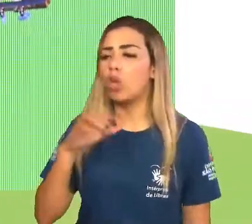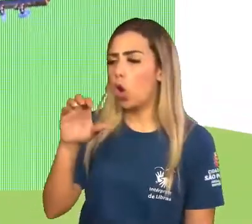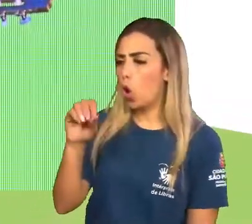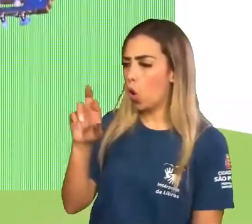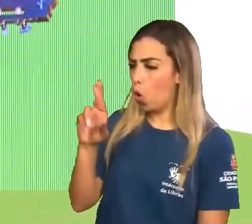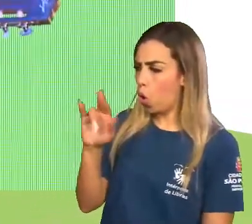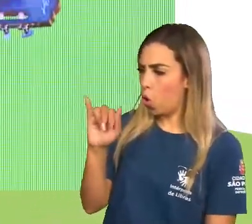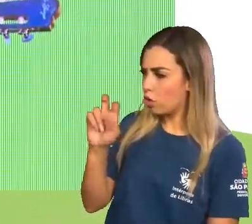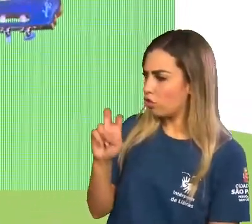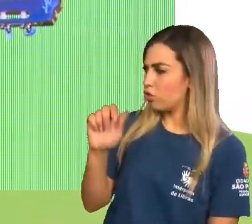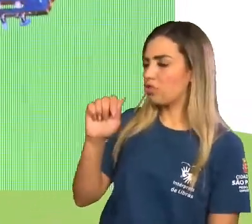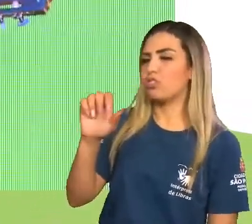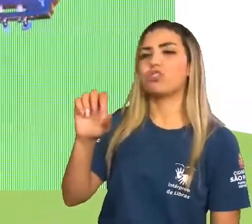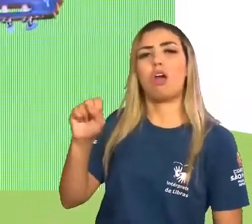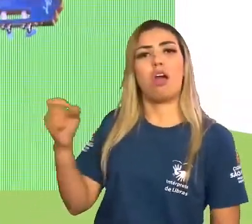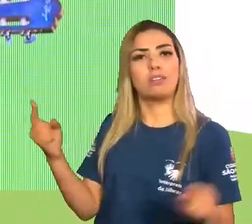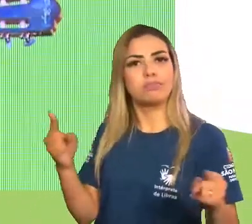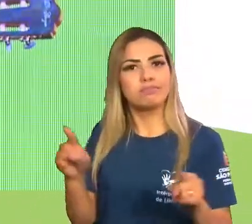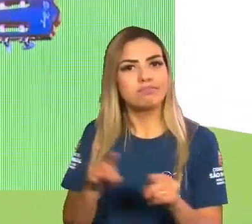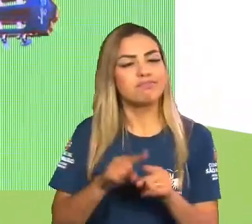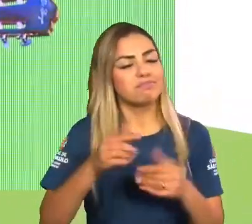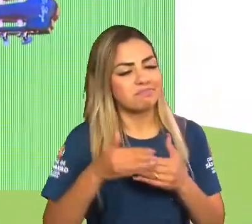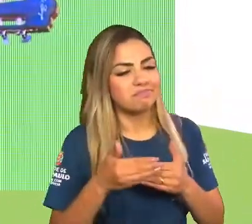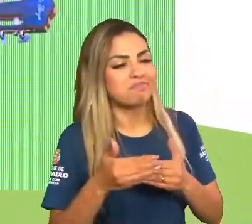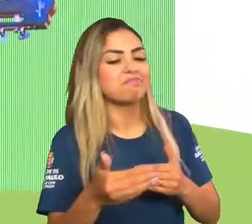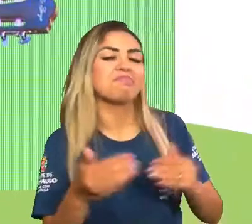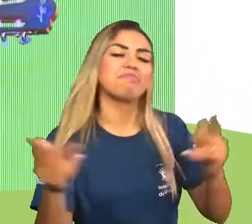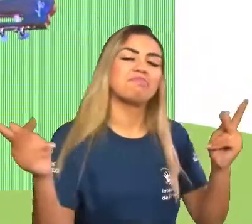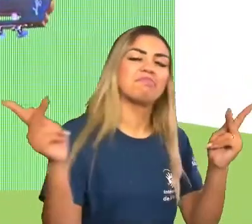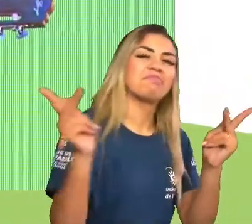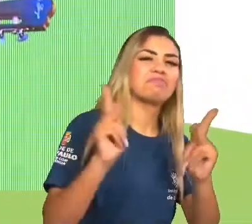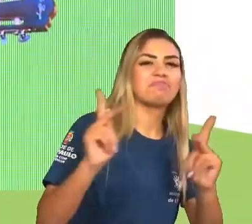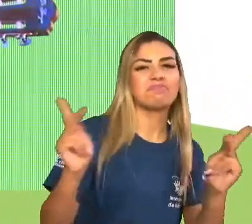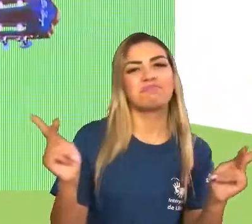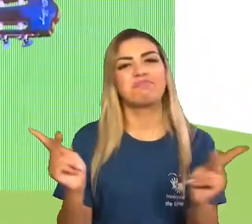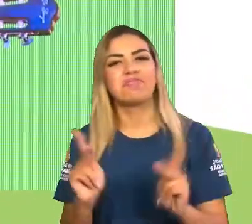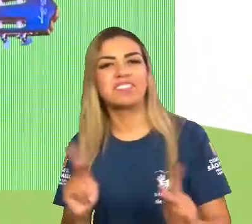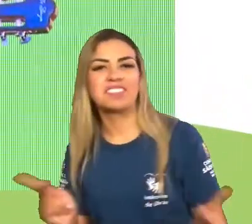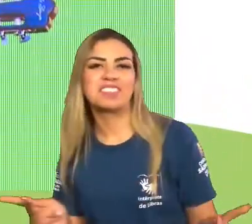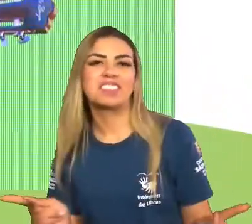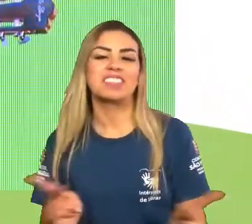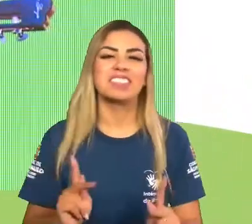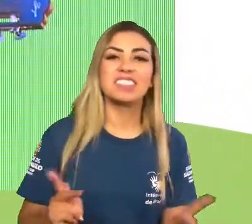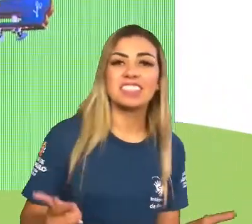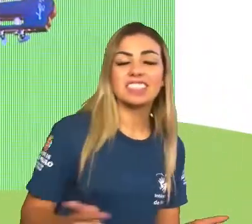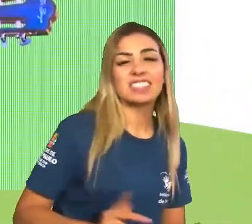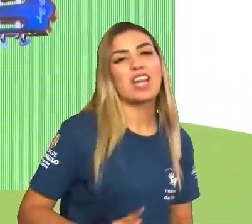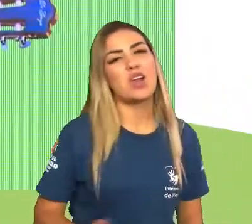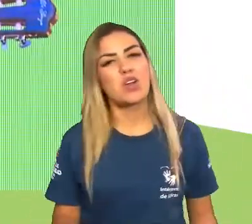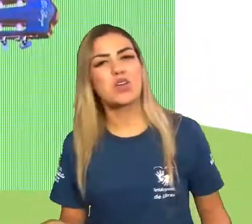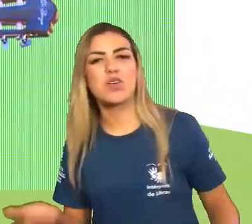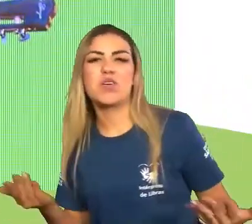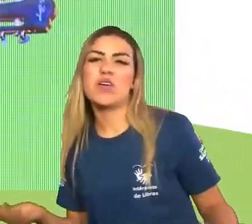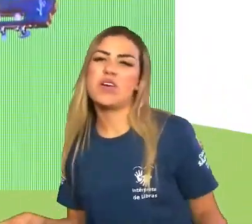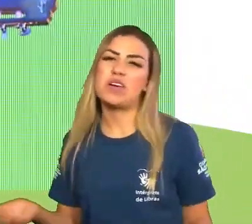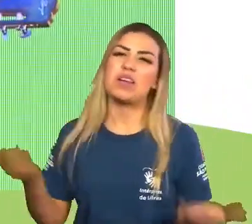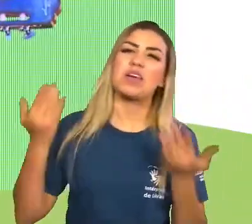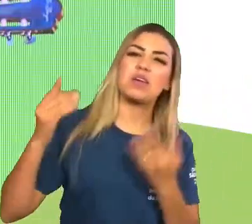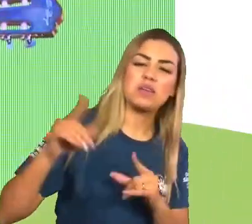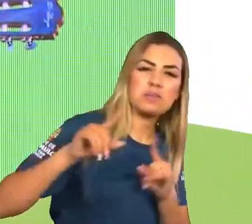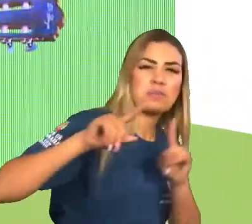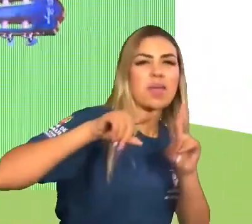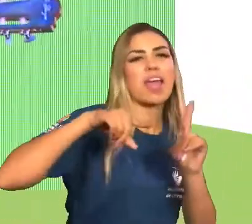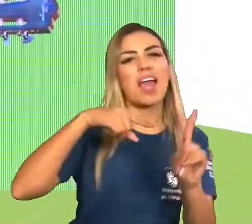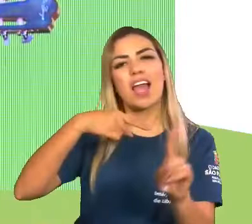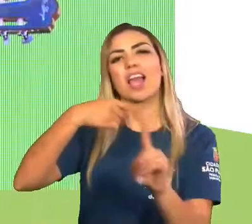orixás. Quanto mais pra quem tem Ogum, missão e paz. Quanto